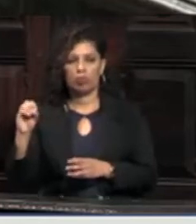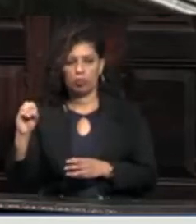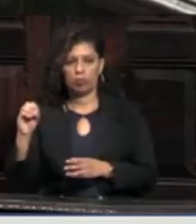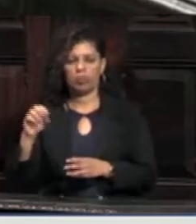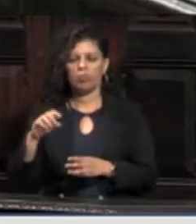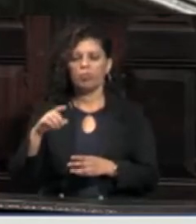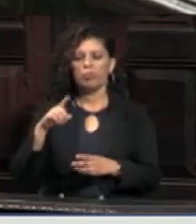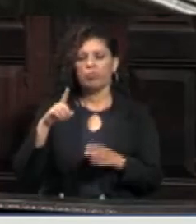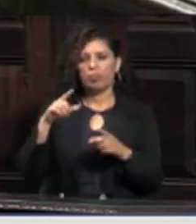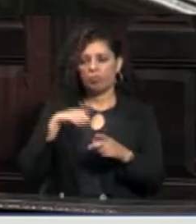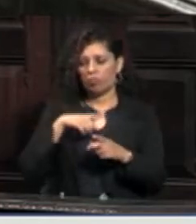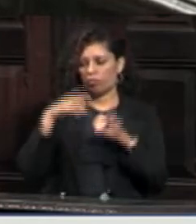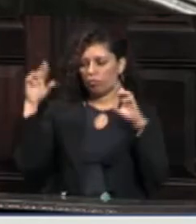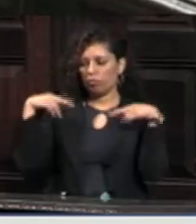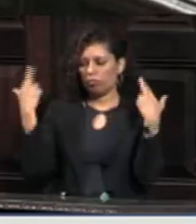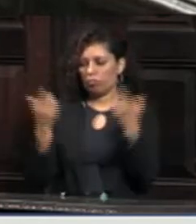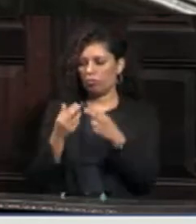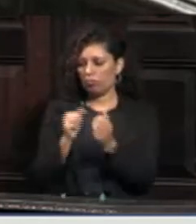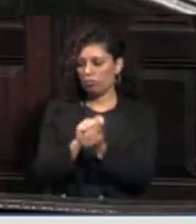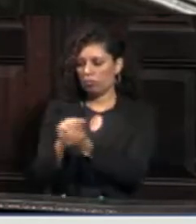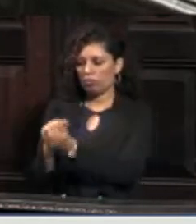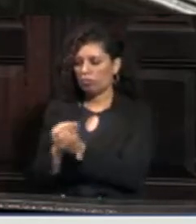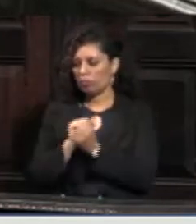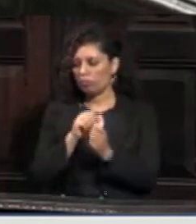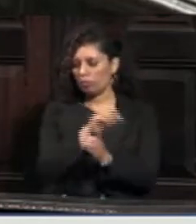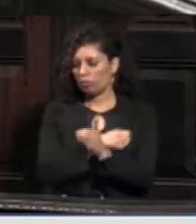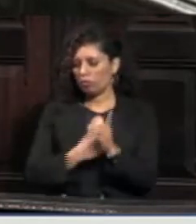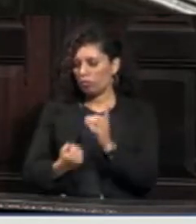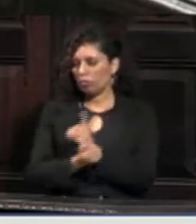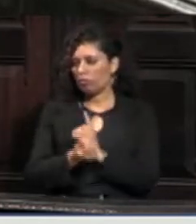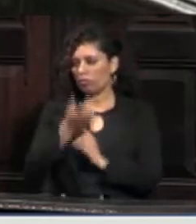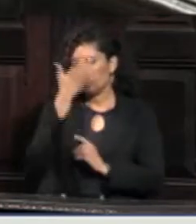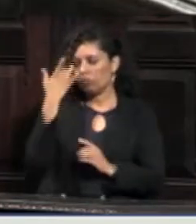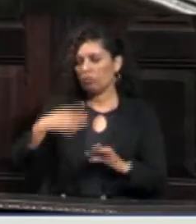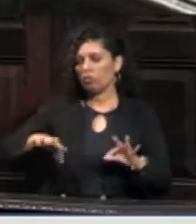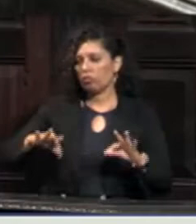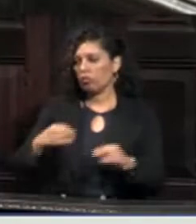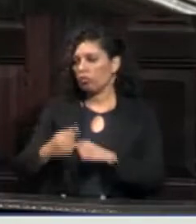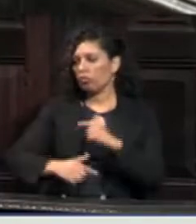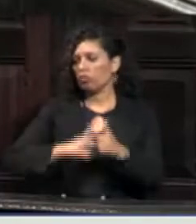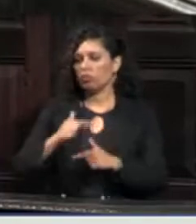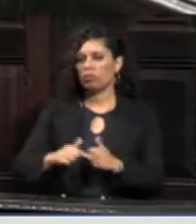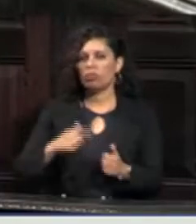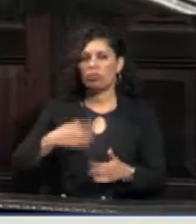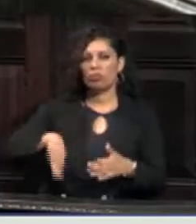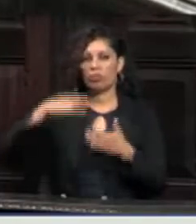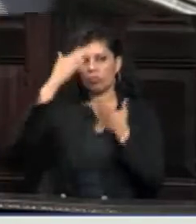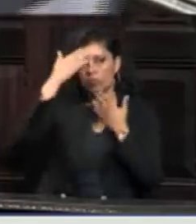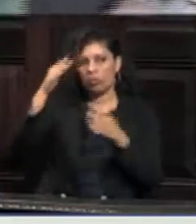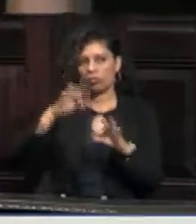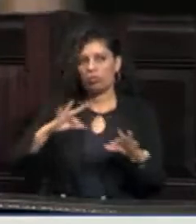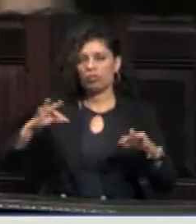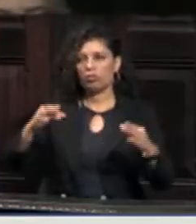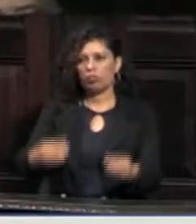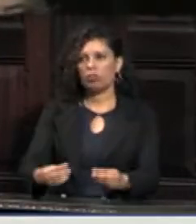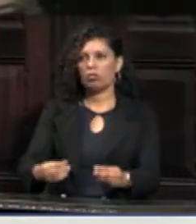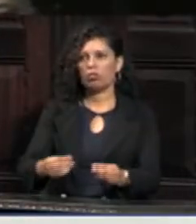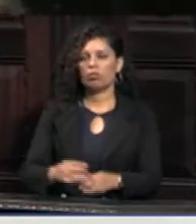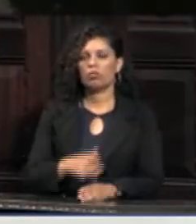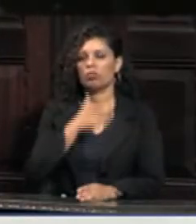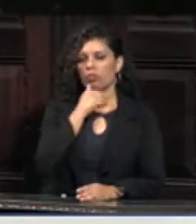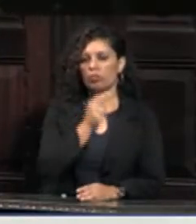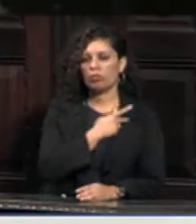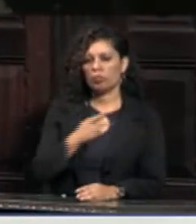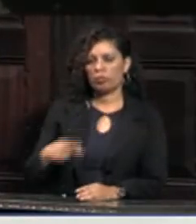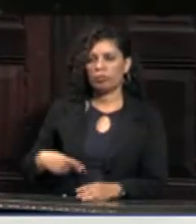audiência pública, propuseram esse projeto. Então, obrigado a todos. Obrigado, senhor presidente. Senhor